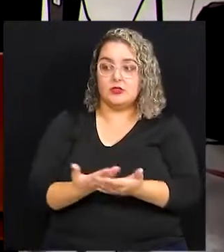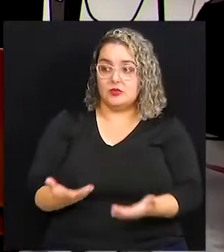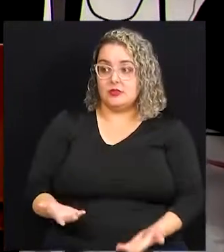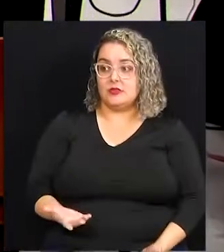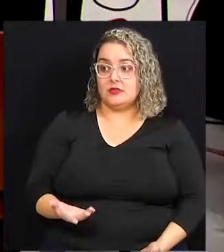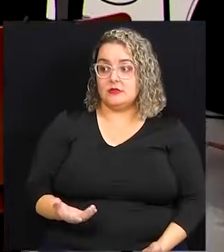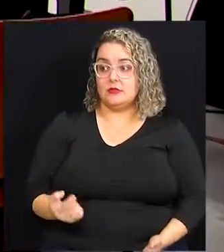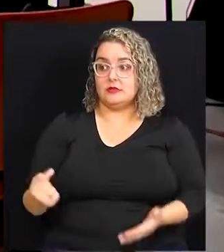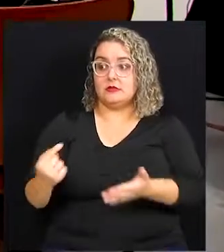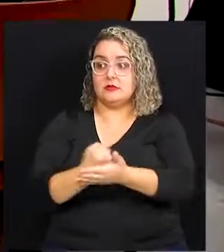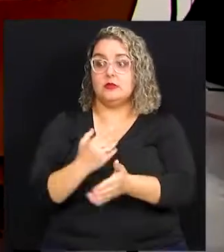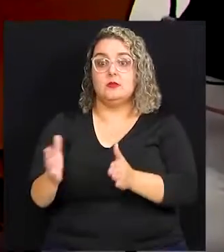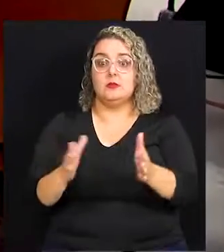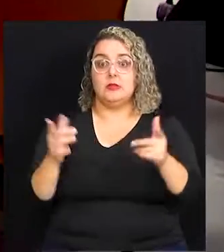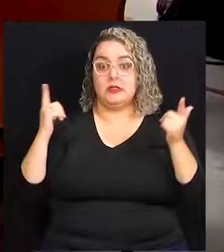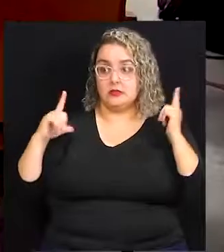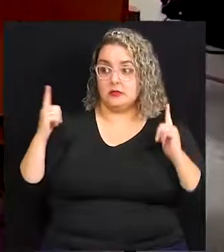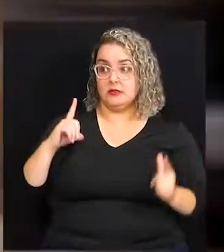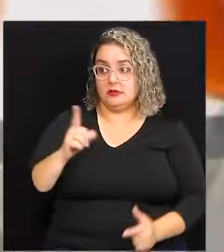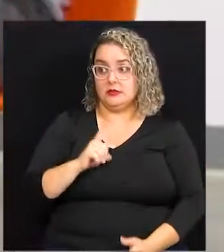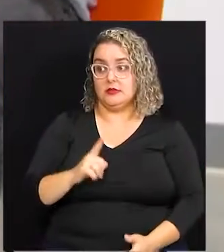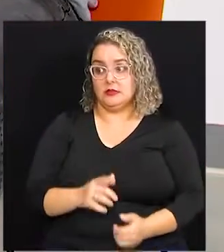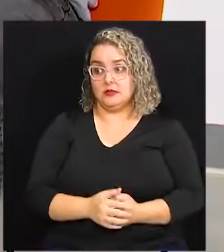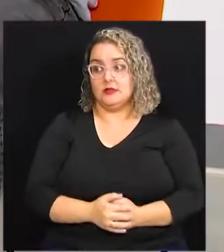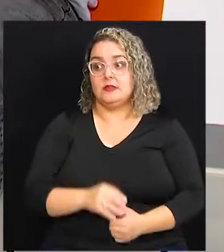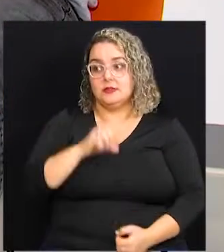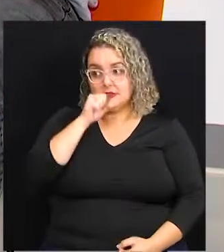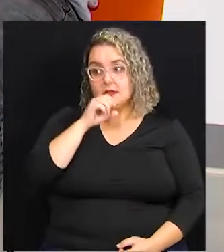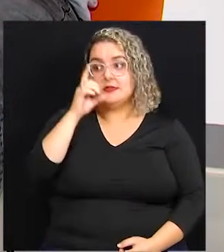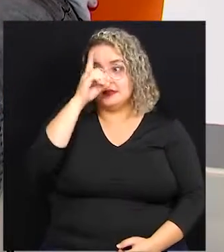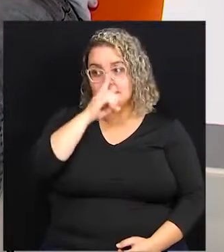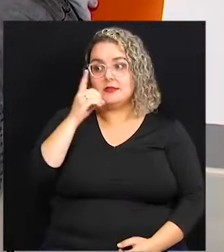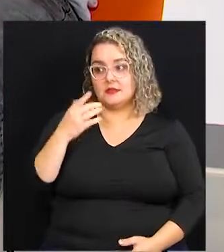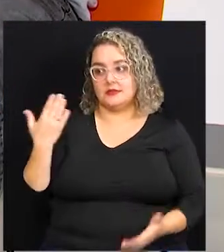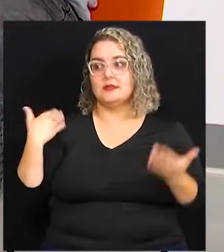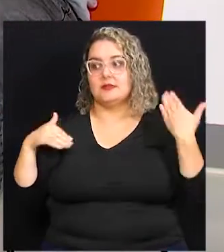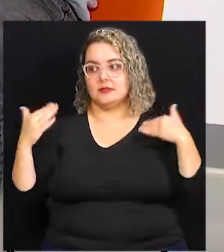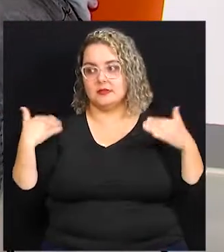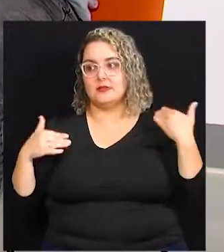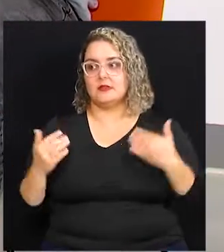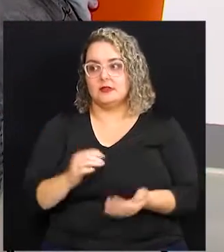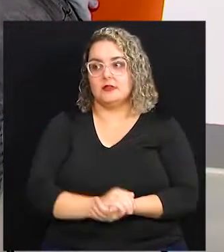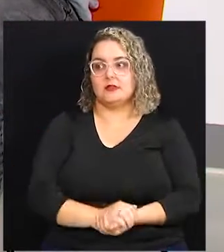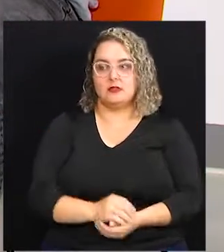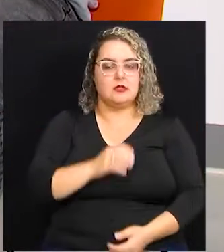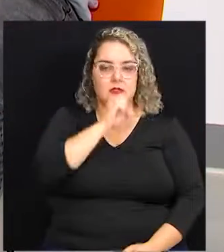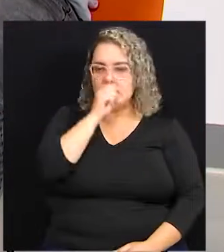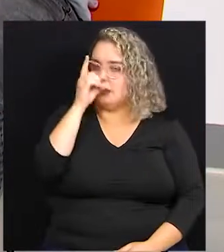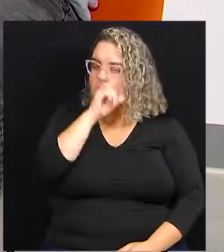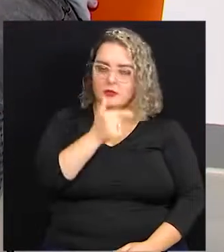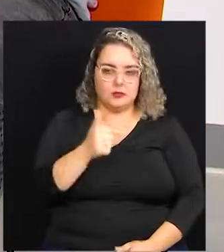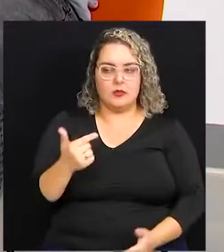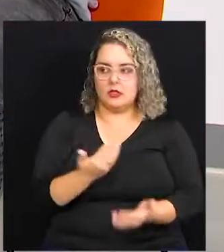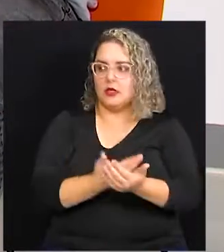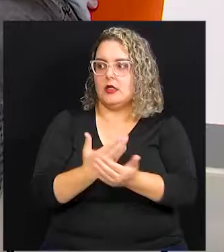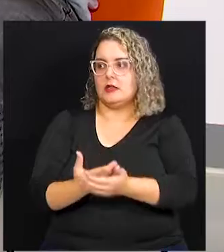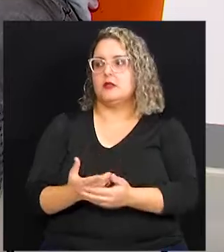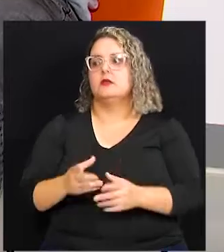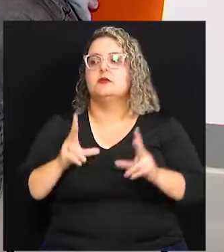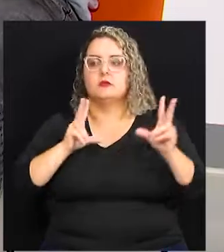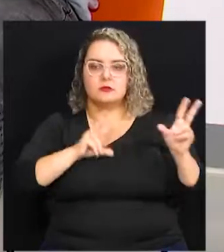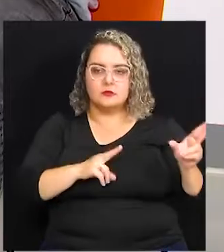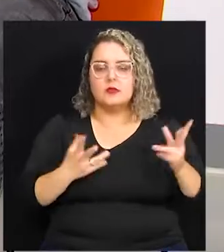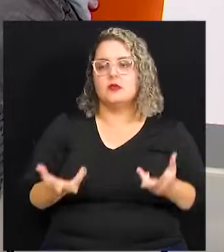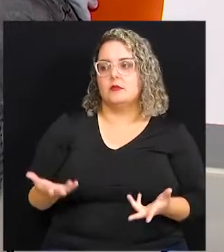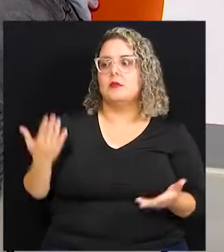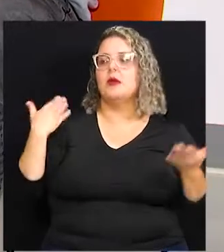E o pessoal pode estar perguntando, em momentos de lazer você tem? Final de semana dá pra gente dar uma saidinha. Final de semana não tem aula? Não, final de semana não tem aula. Então descansa,